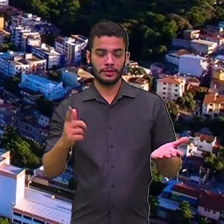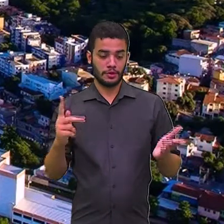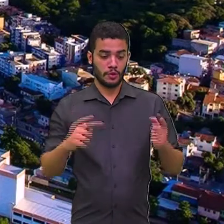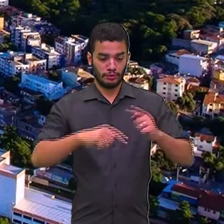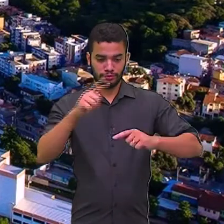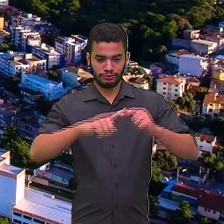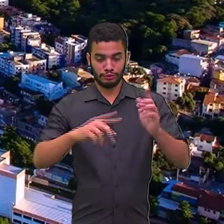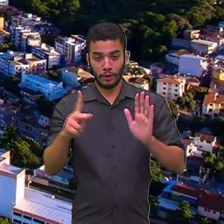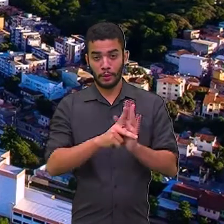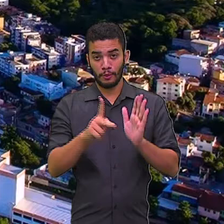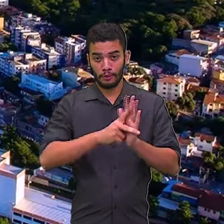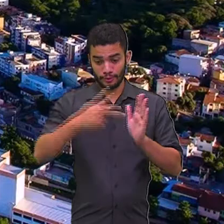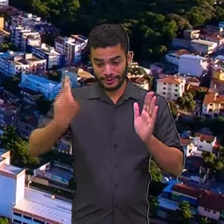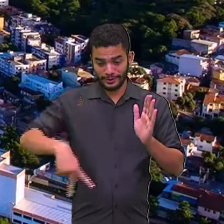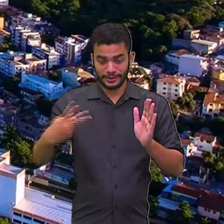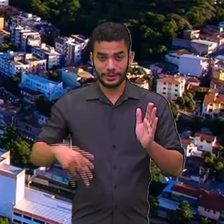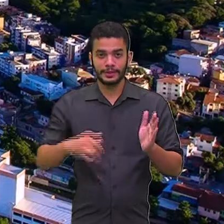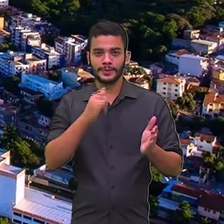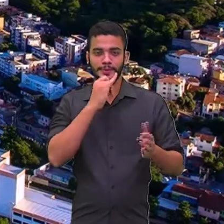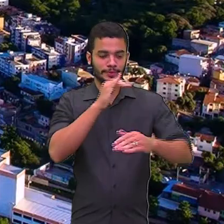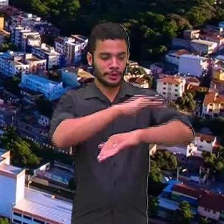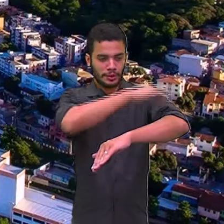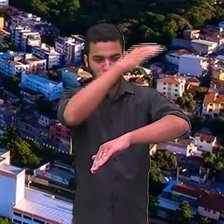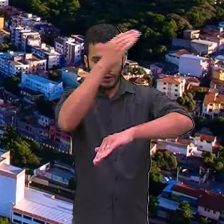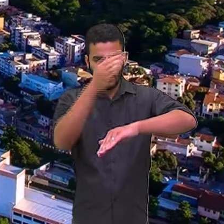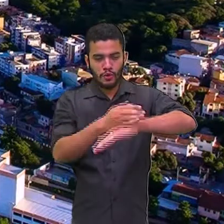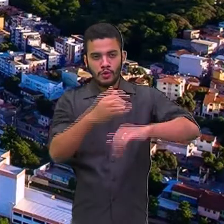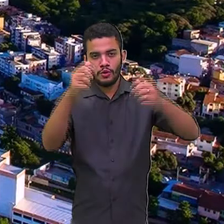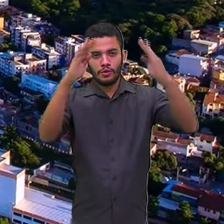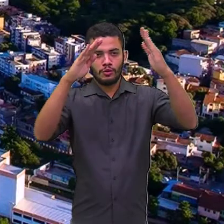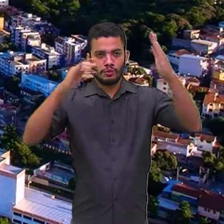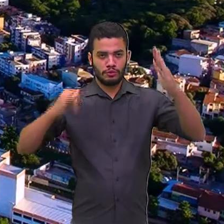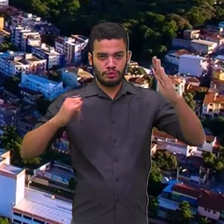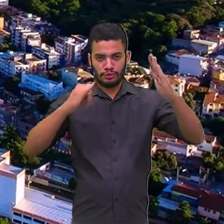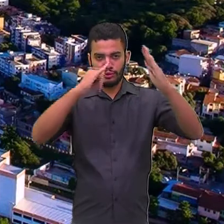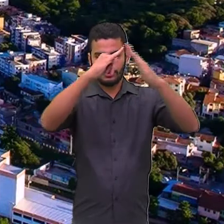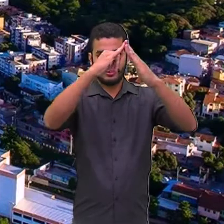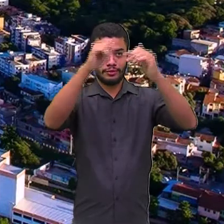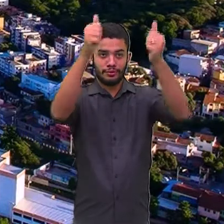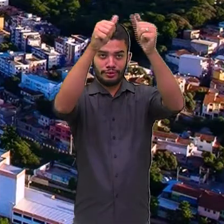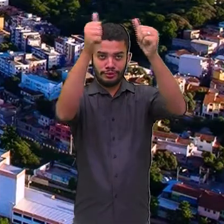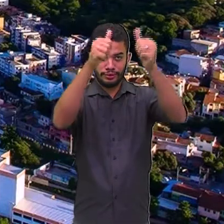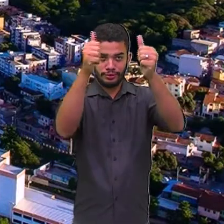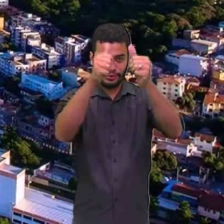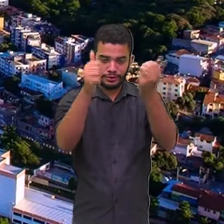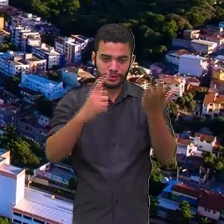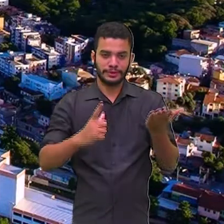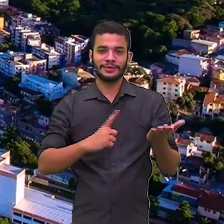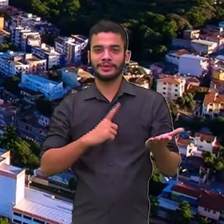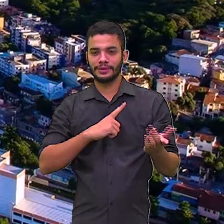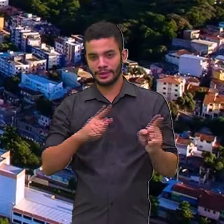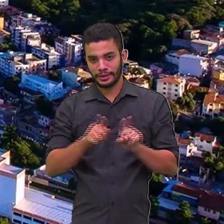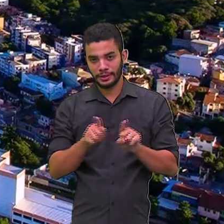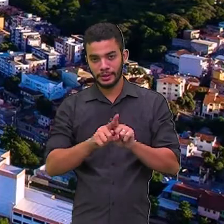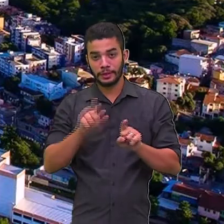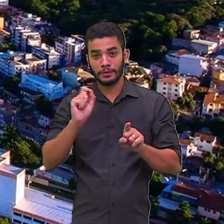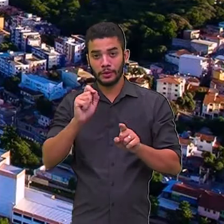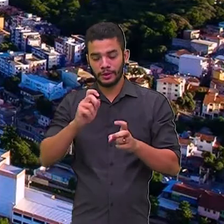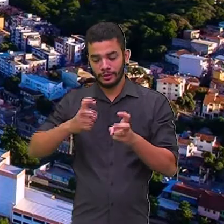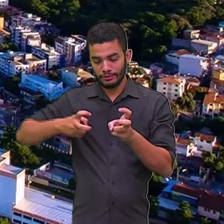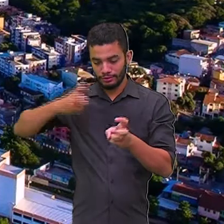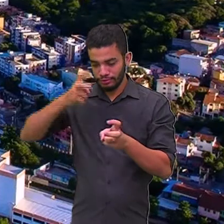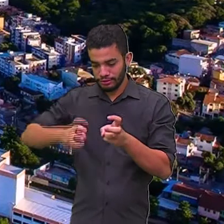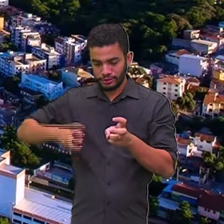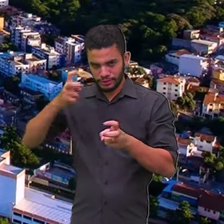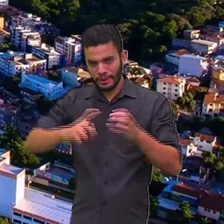complexo monumento do Ibituruna, a Santa, a Capela Pedestal, a Maria Fumaça, da Praça